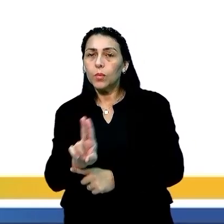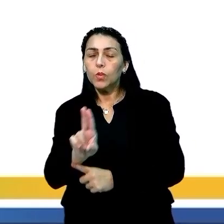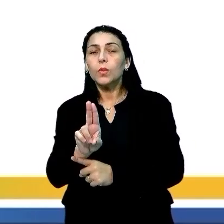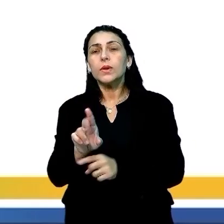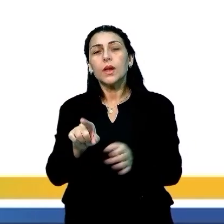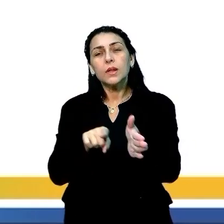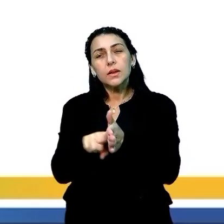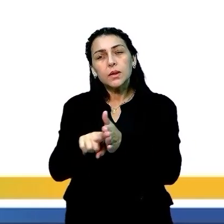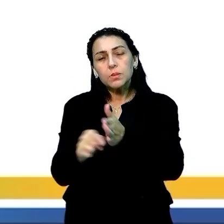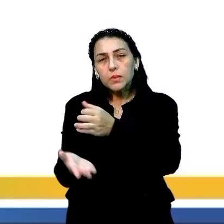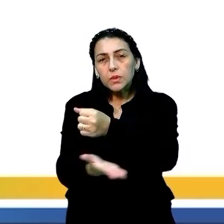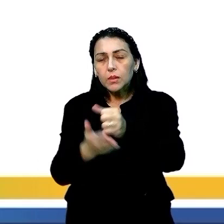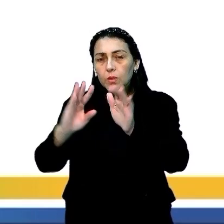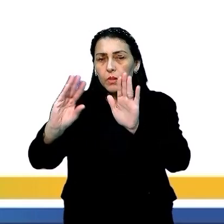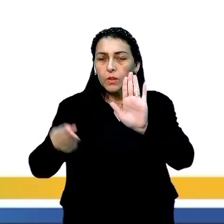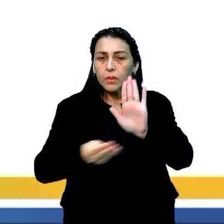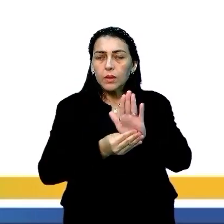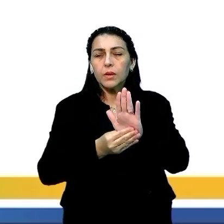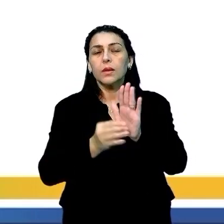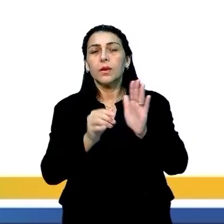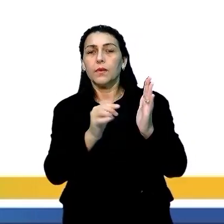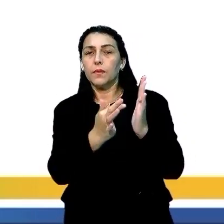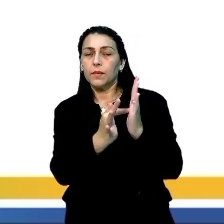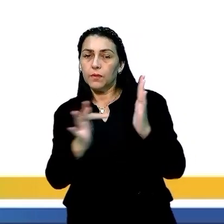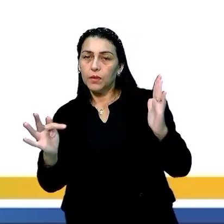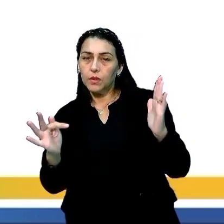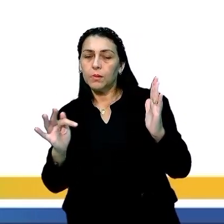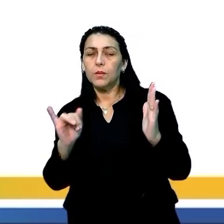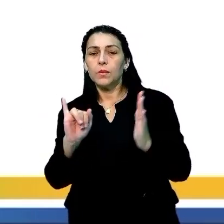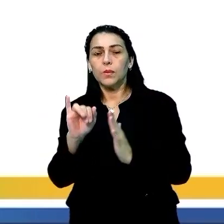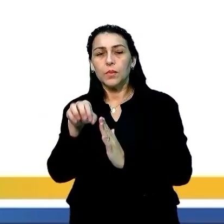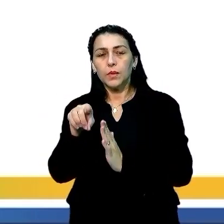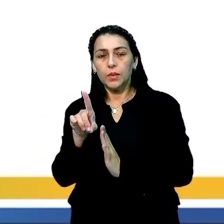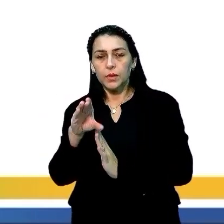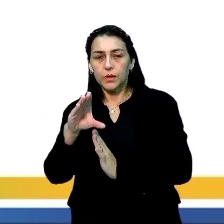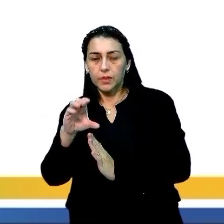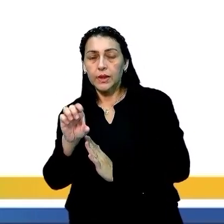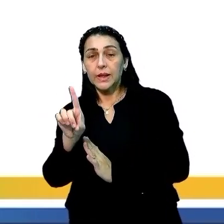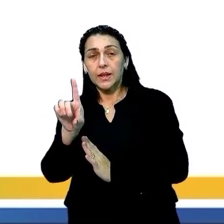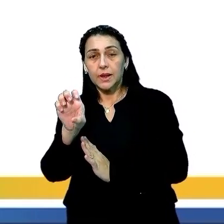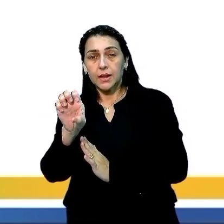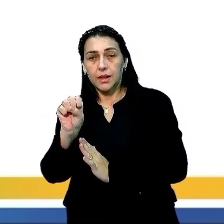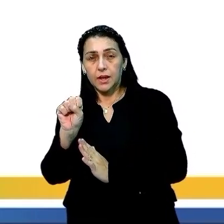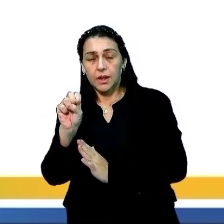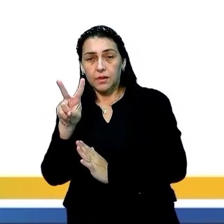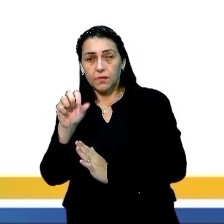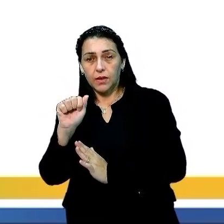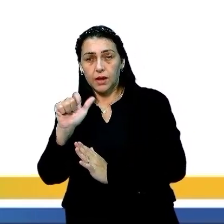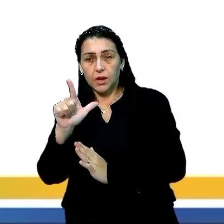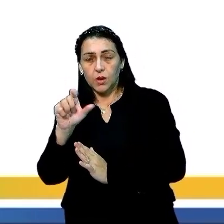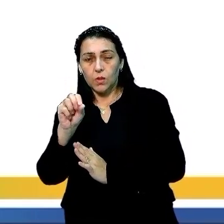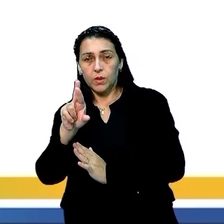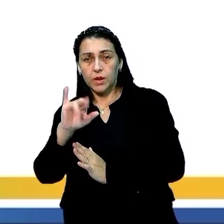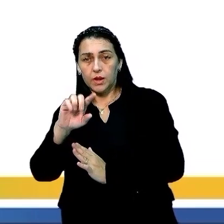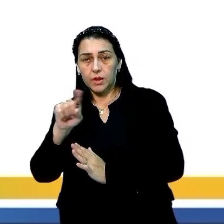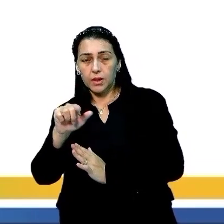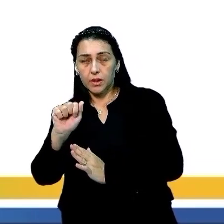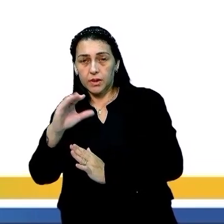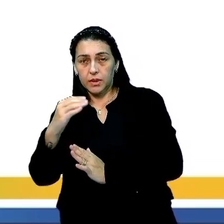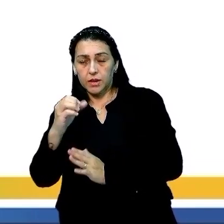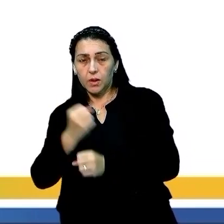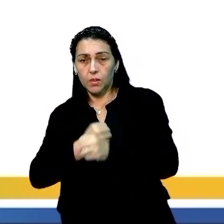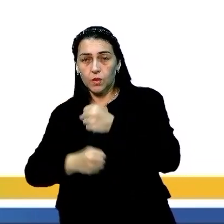dados, adicionar na seguinte fórmula. O índice de desvalorização, o ano anterior, o